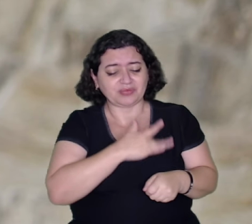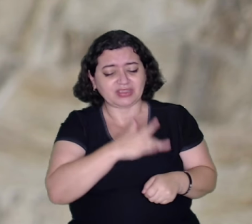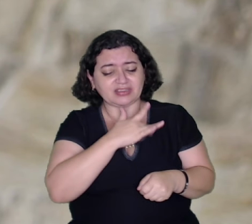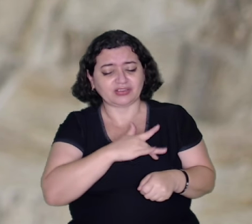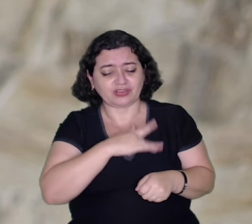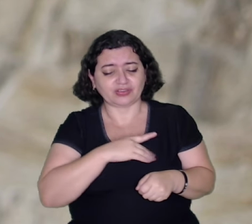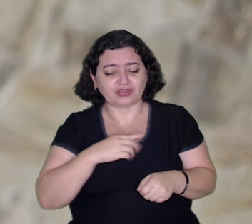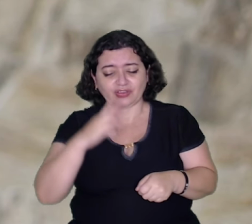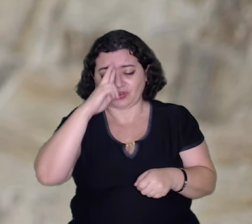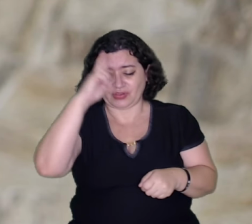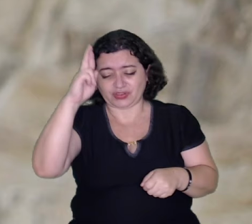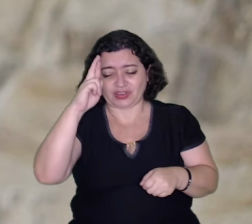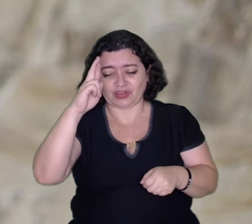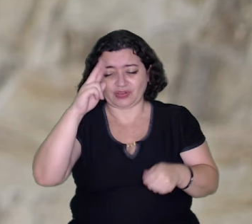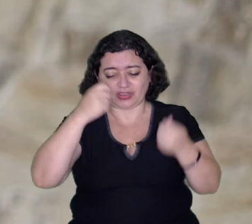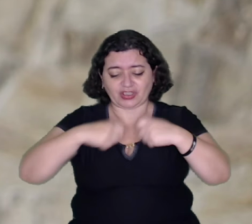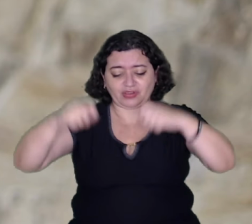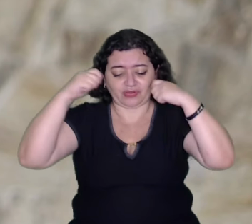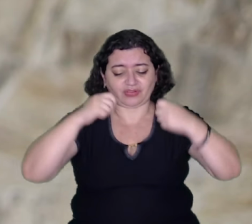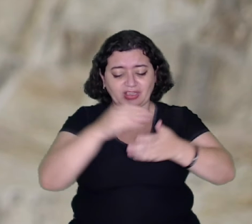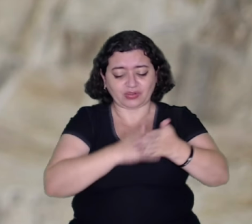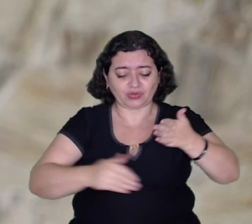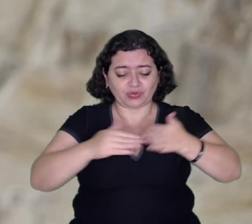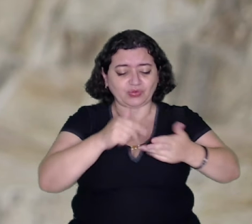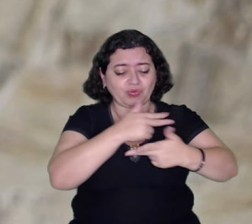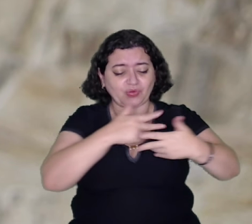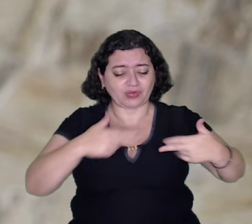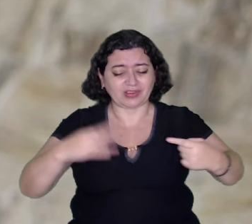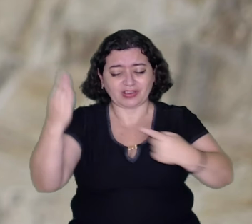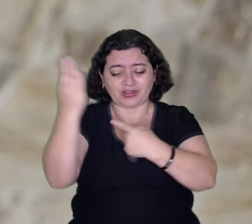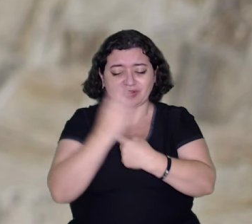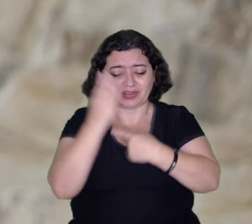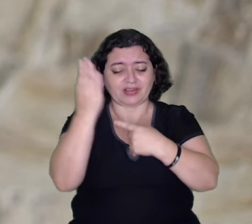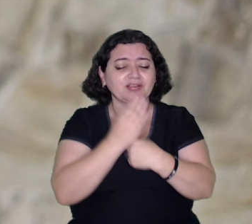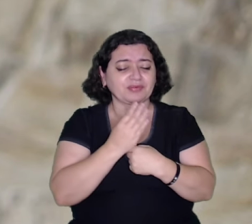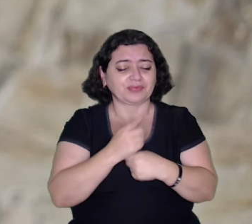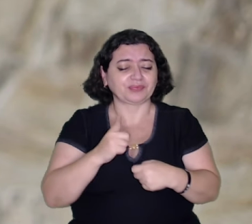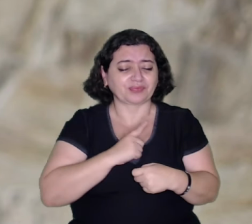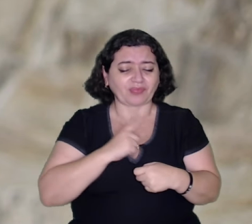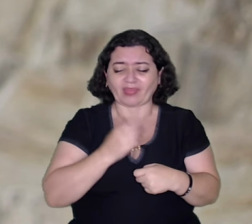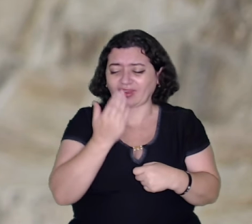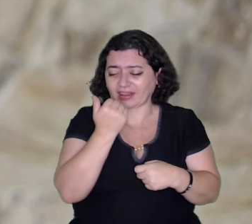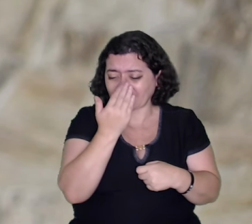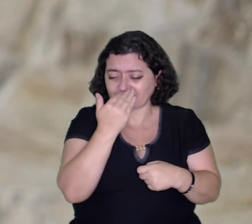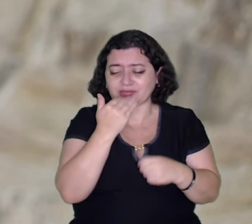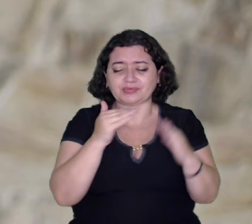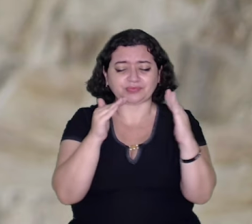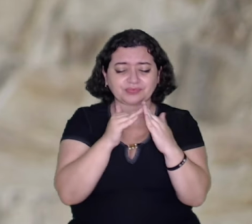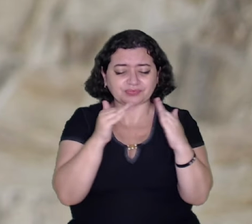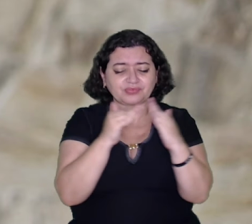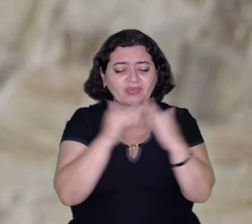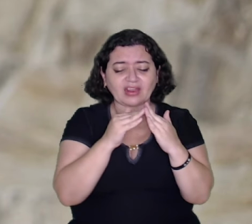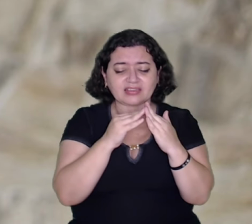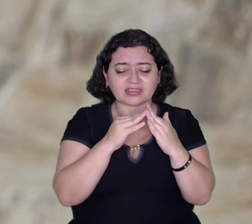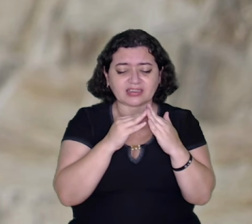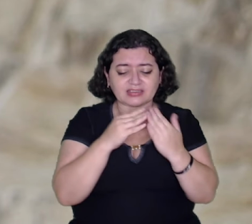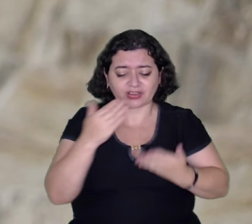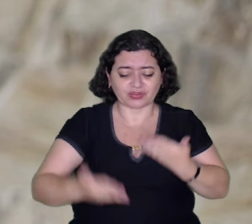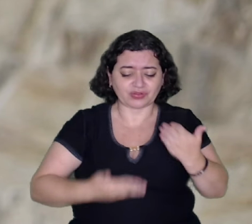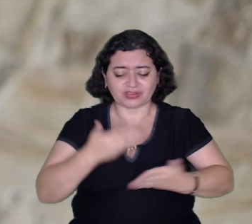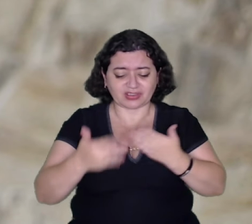nosso provedor. Senhor, que haja o mantimento, Senhor, nas casas dos Teus servos,